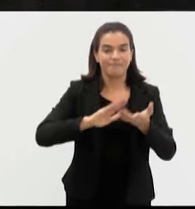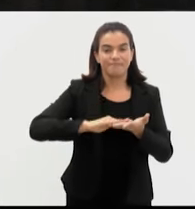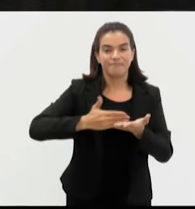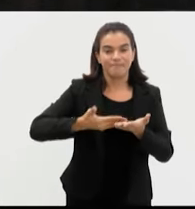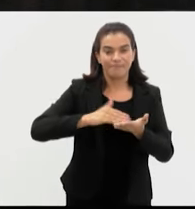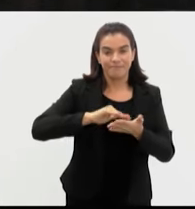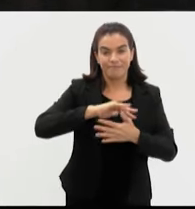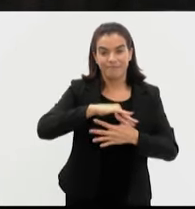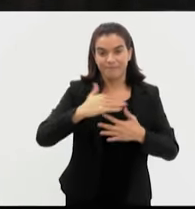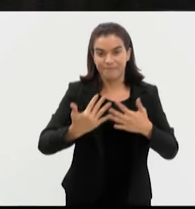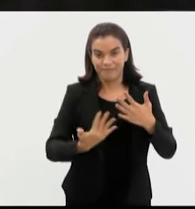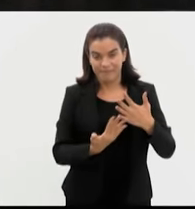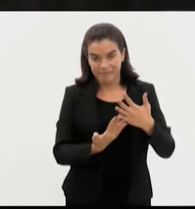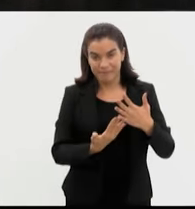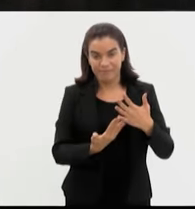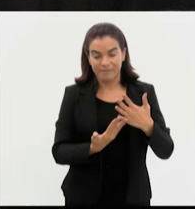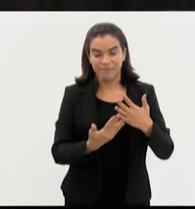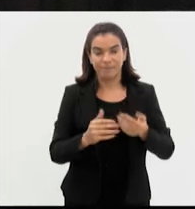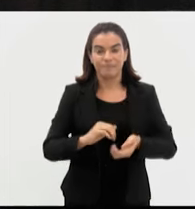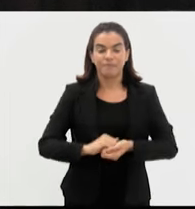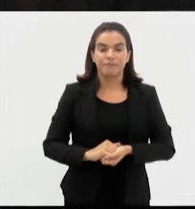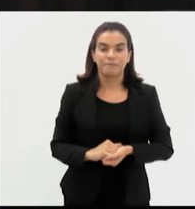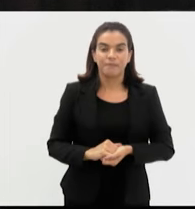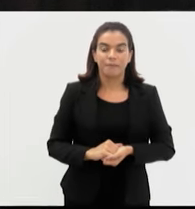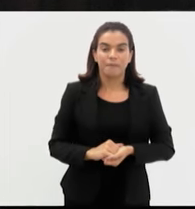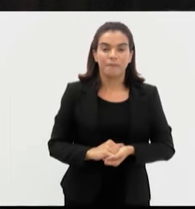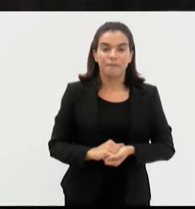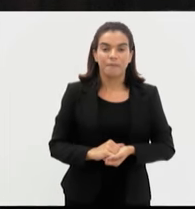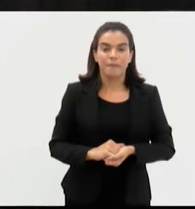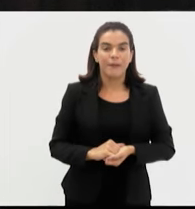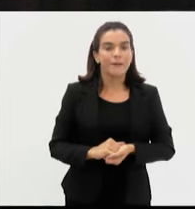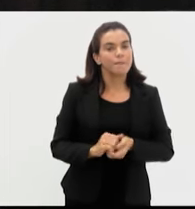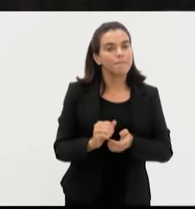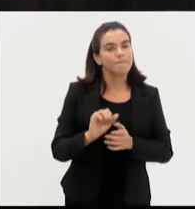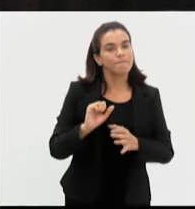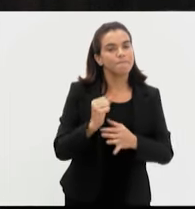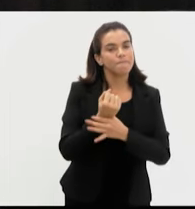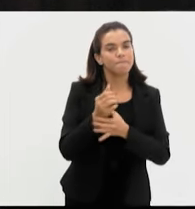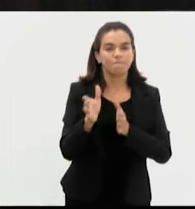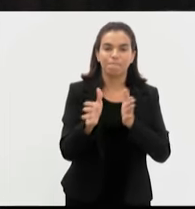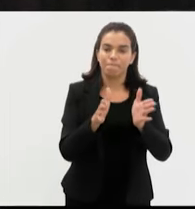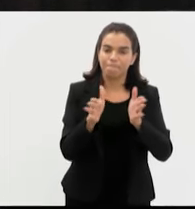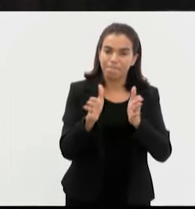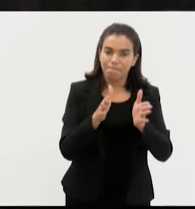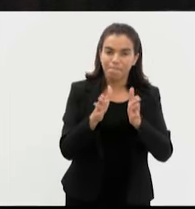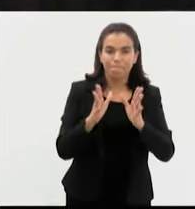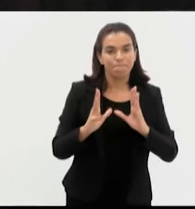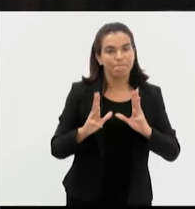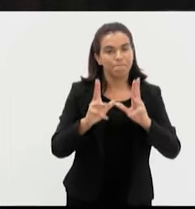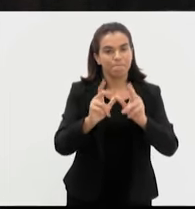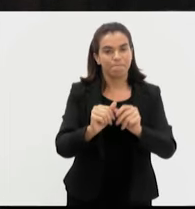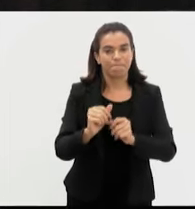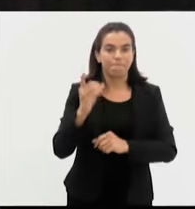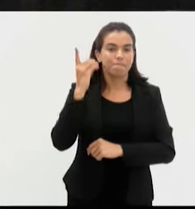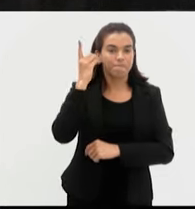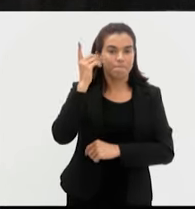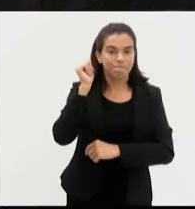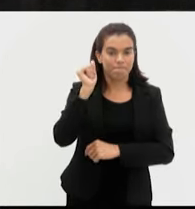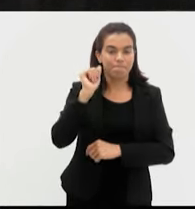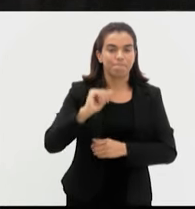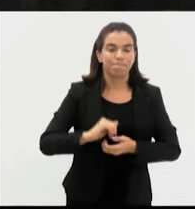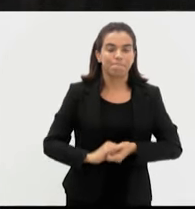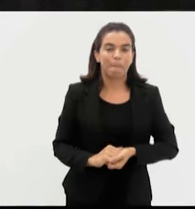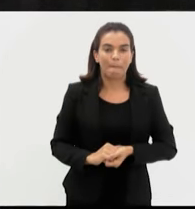intérprete da língua de libras que leva a nossa voz aos deficientes